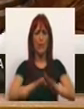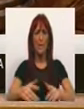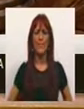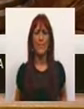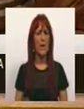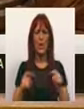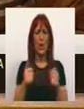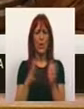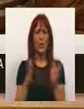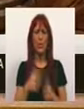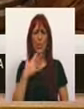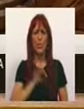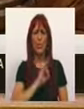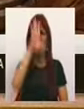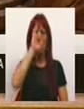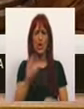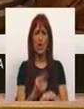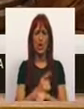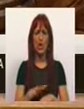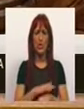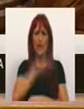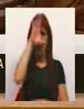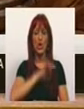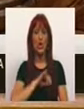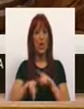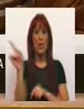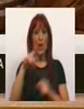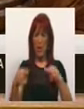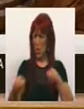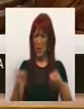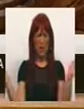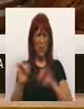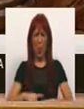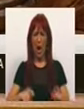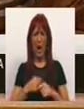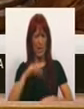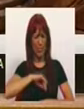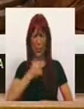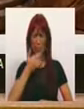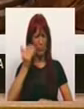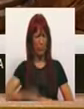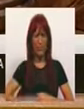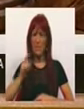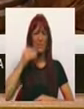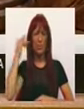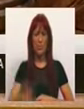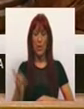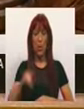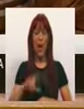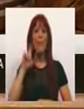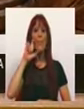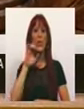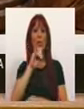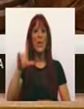isto não é tudo os senhores ministros membros overseas pintados e discriminação ea falta de profissionalismo foi tal que proteção